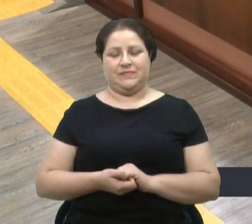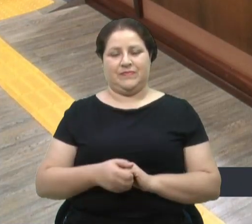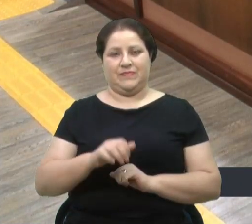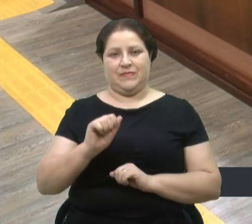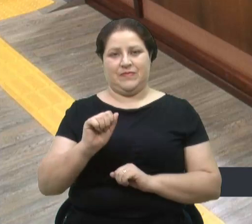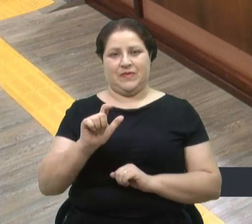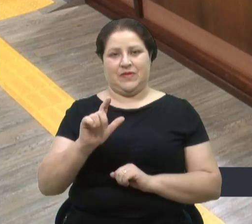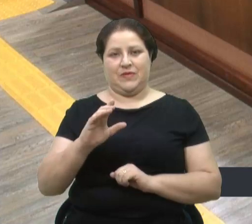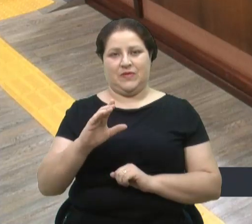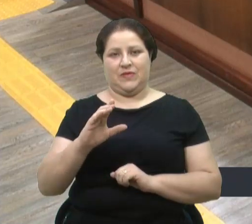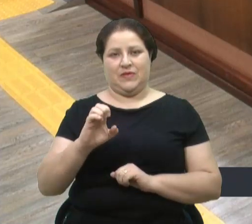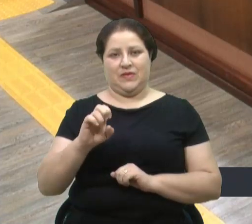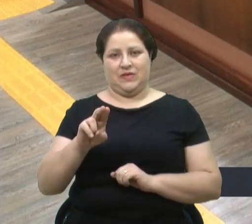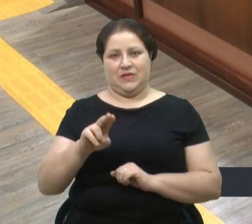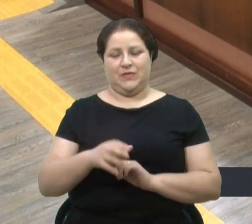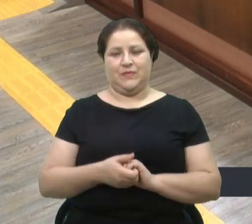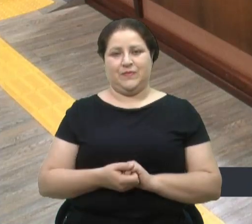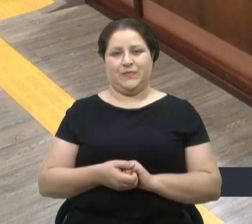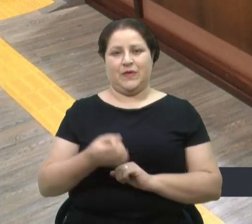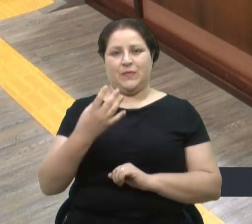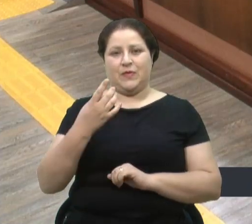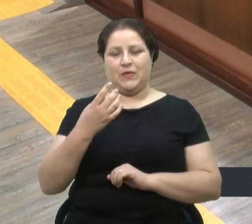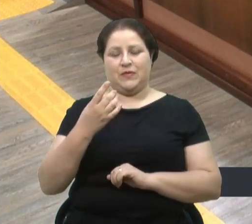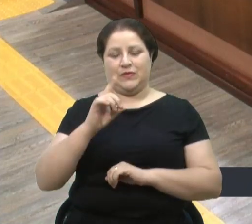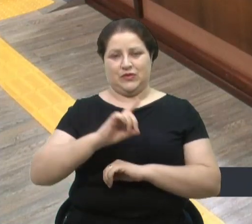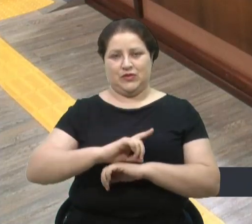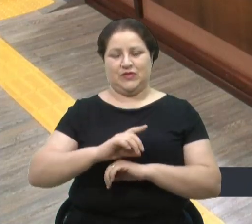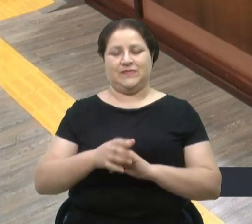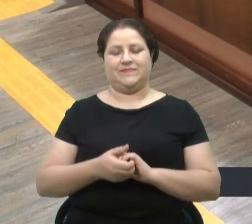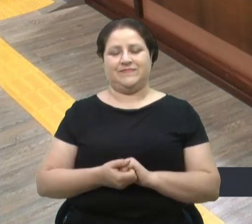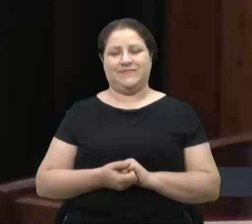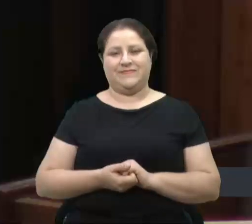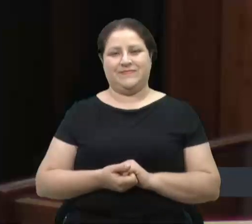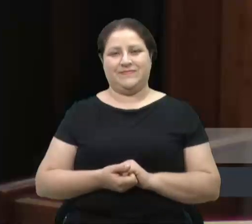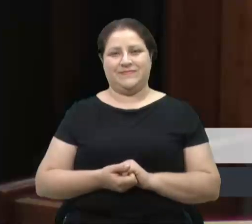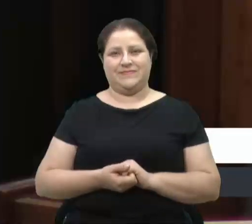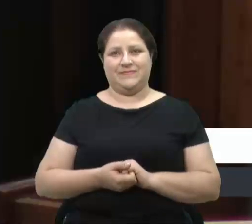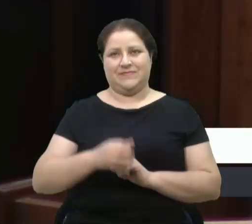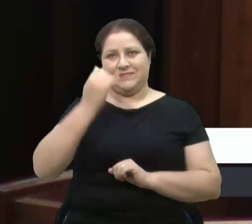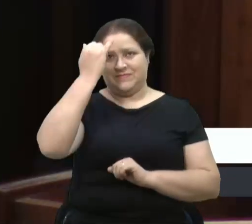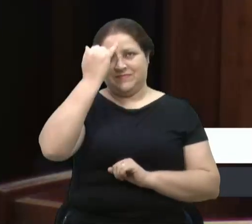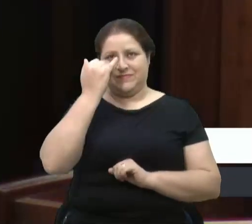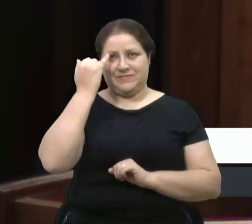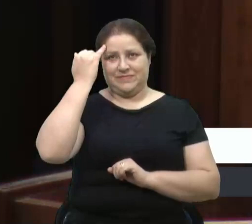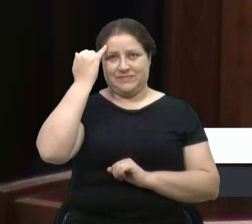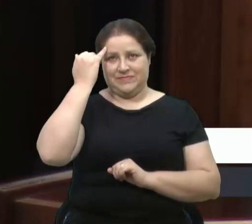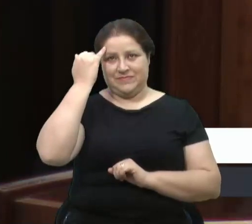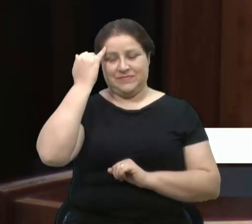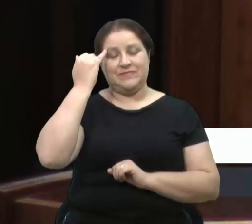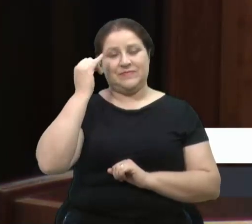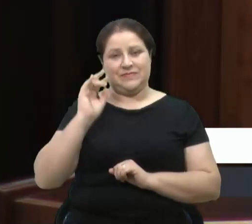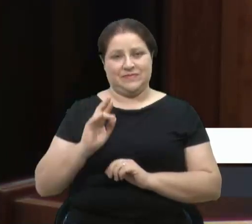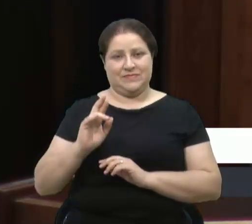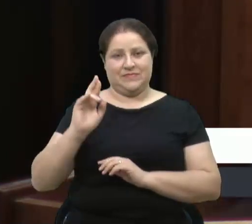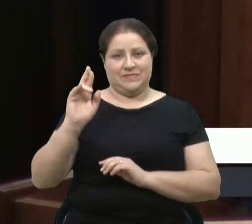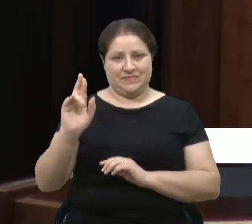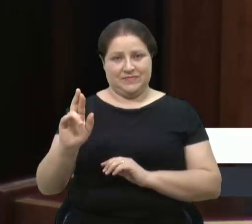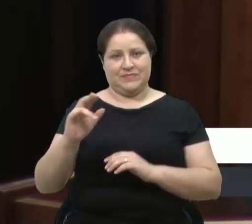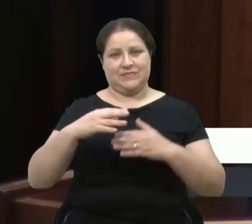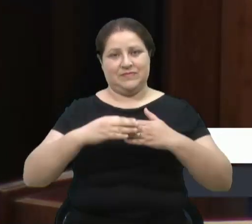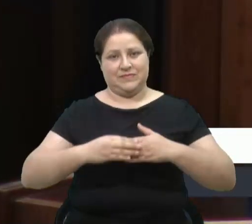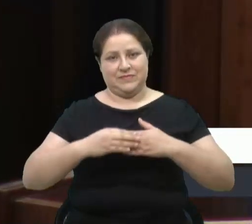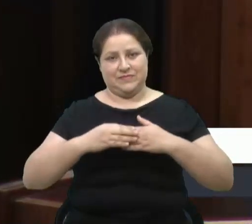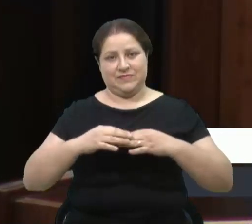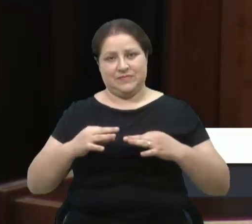Bom dia Bom dia da Bros em seu nome quero complementar todos